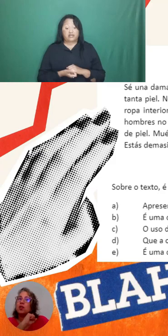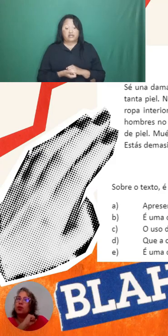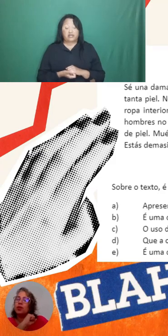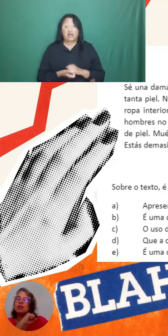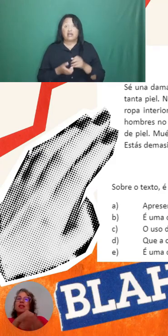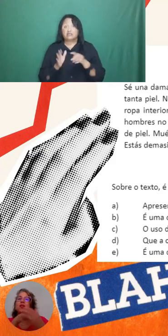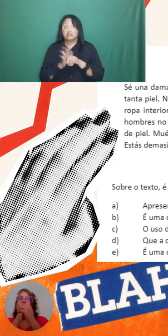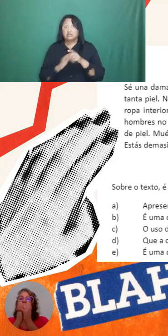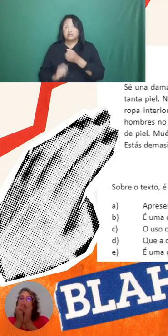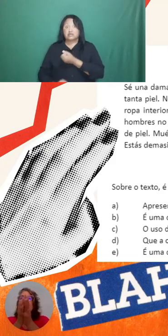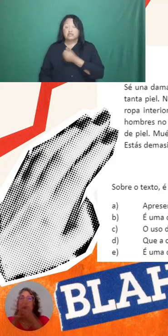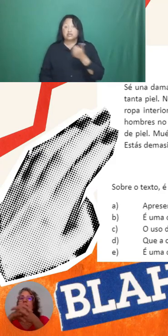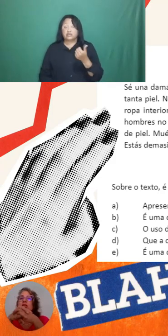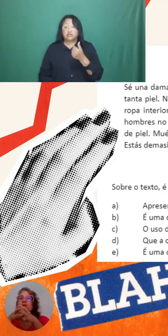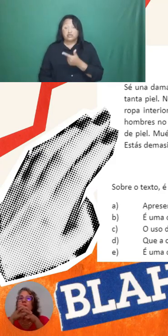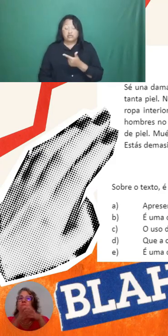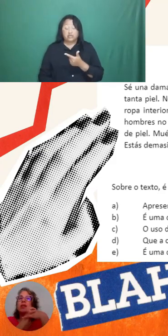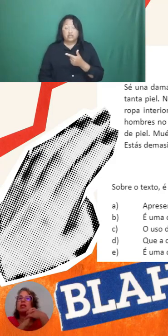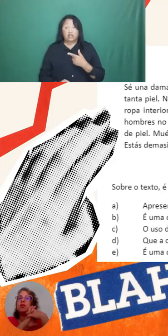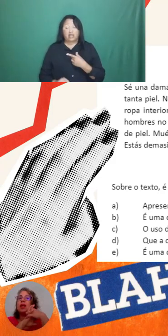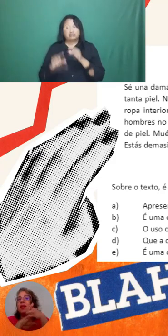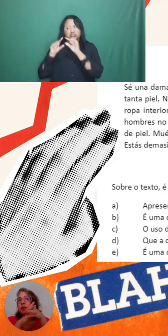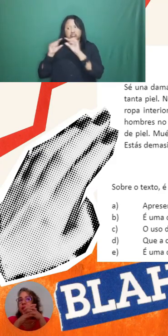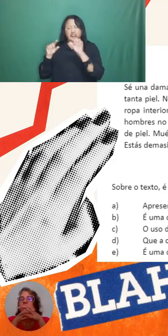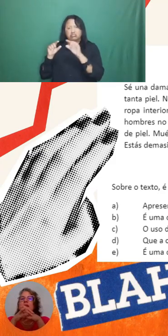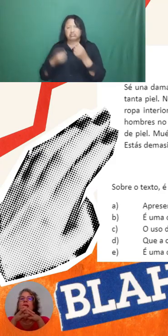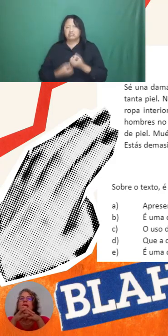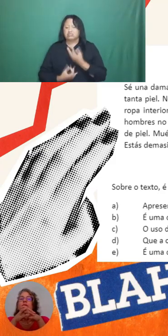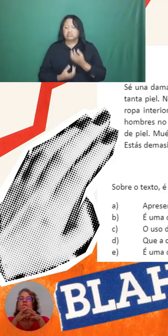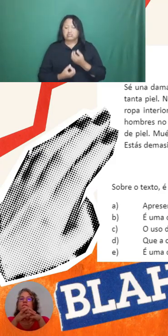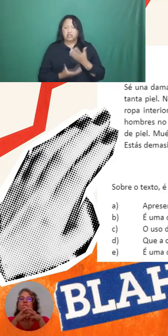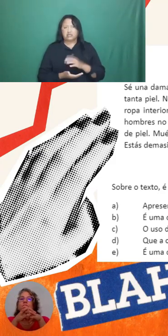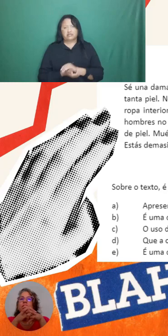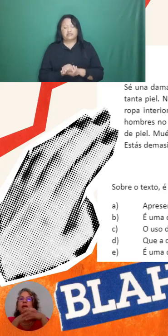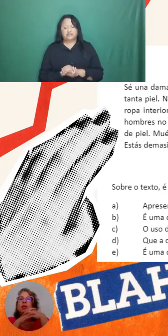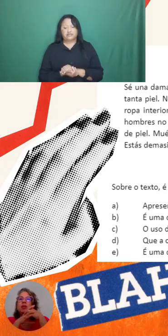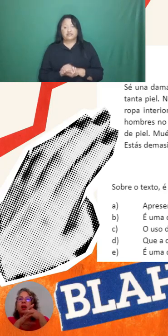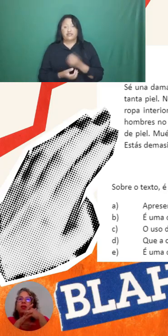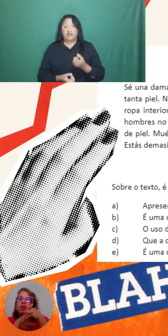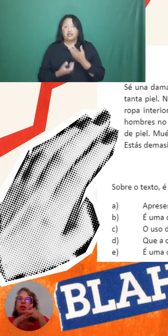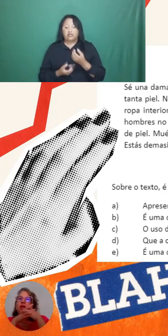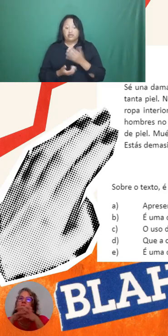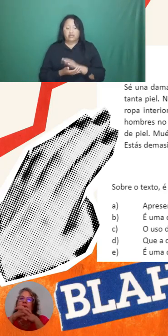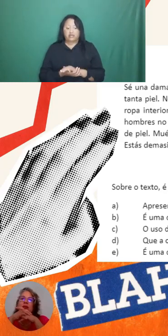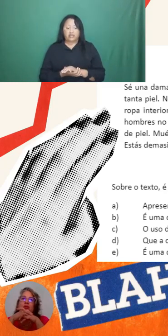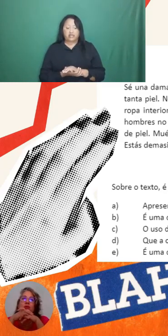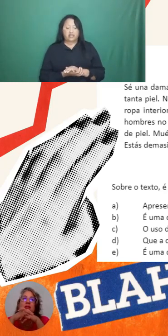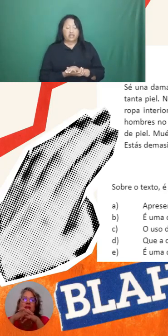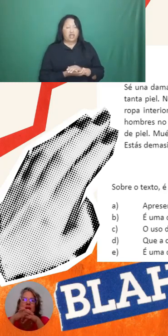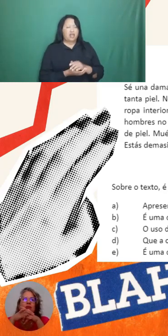a questão 12 traz um texto um trecho do poema sem o na dama de caminho